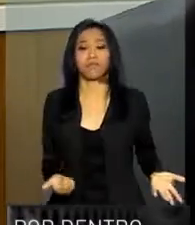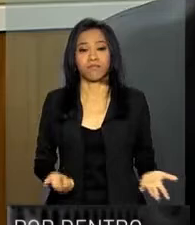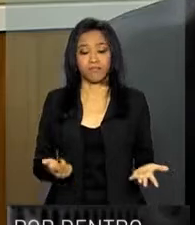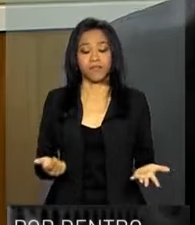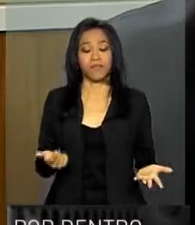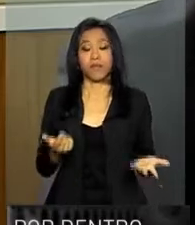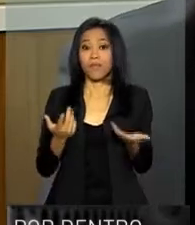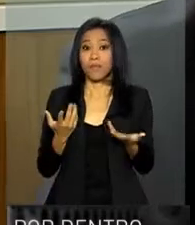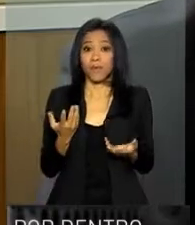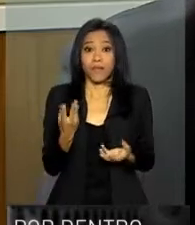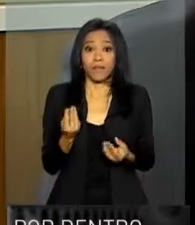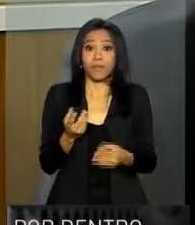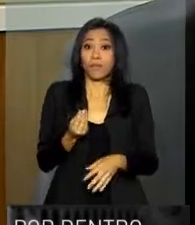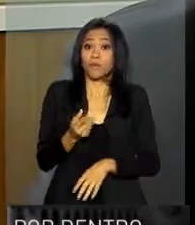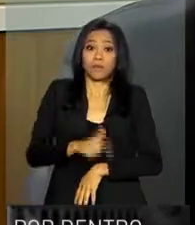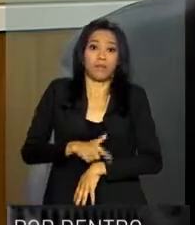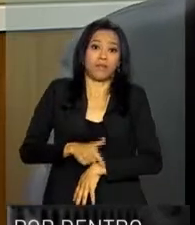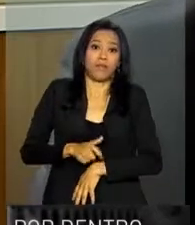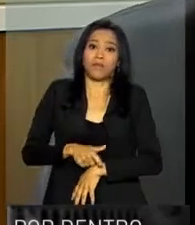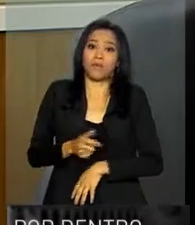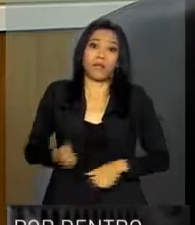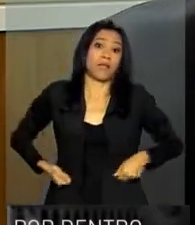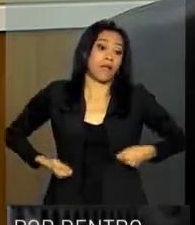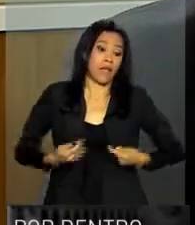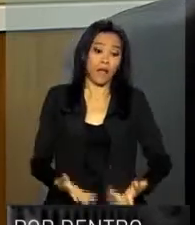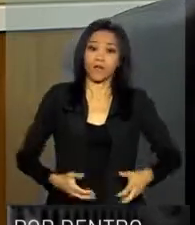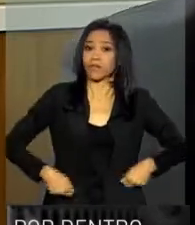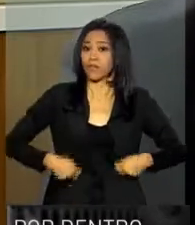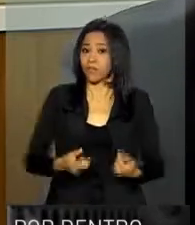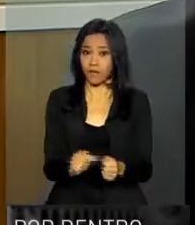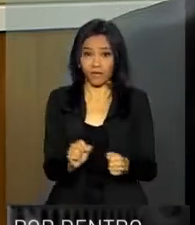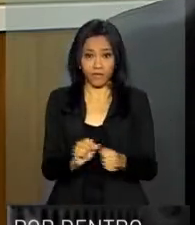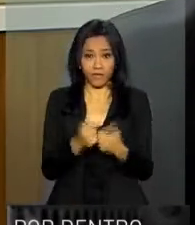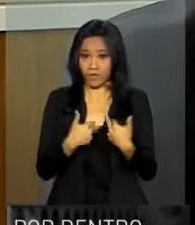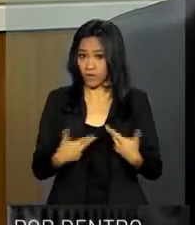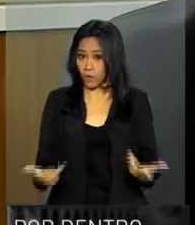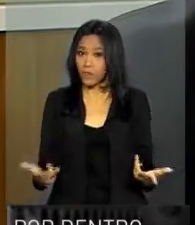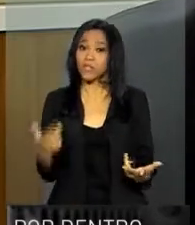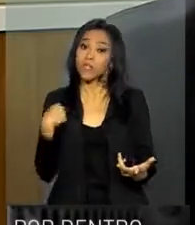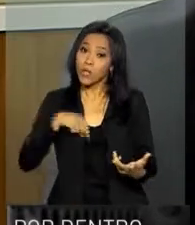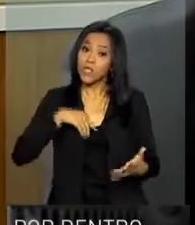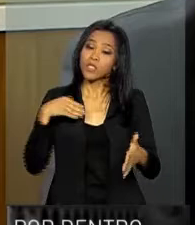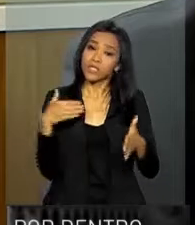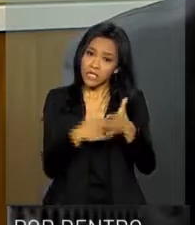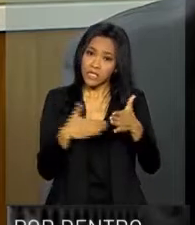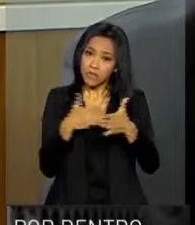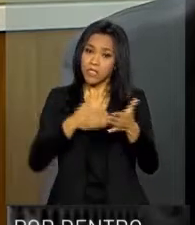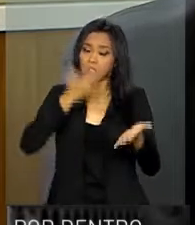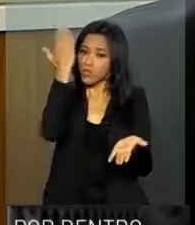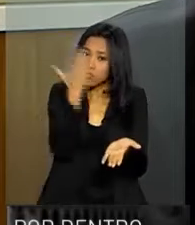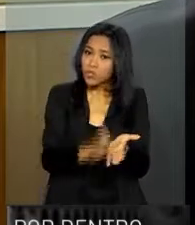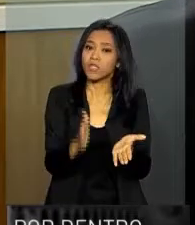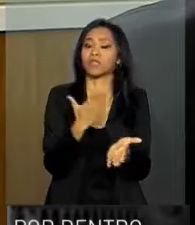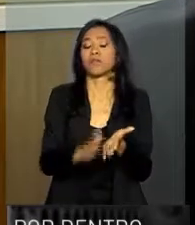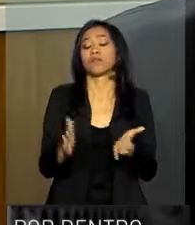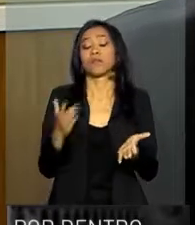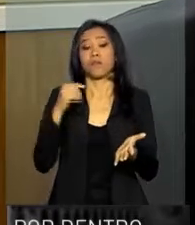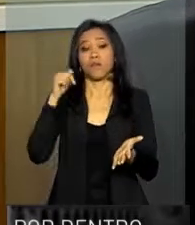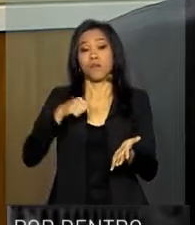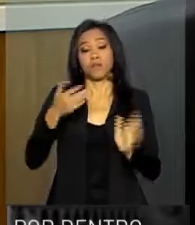fazer tudo não é só que não custo brasil é alto então estamos derrubando essas barreiras com as reformas é